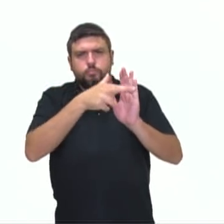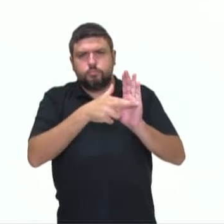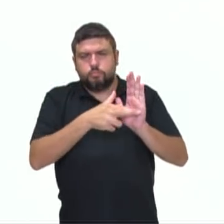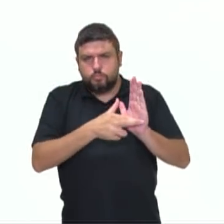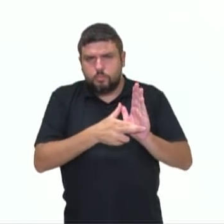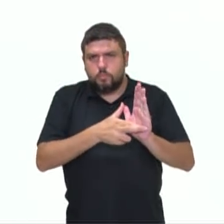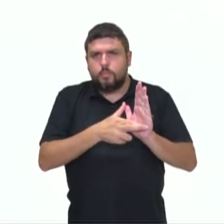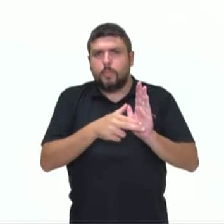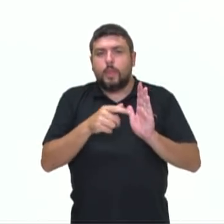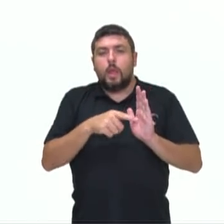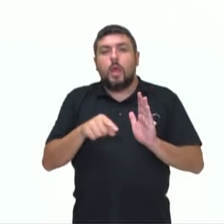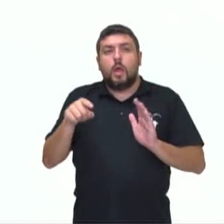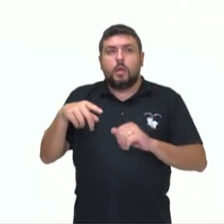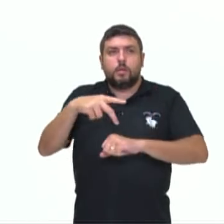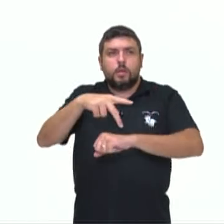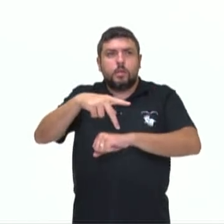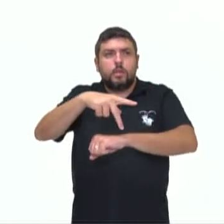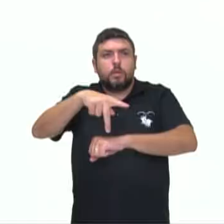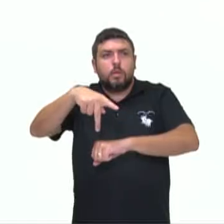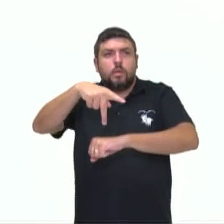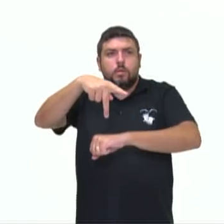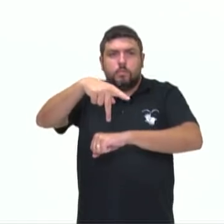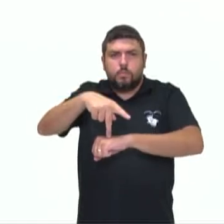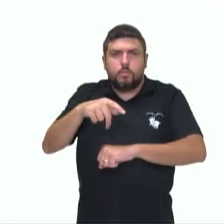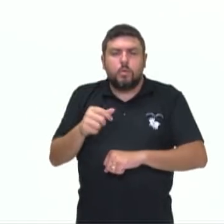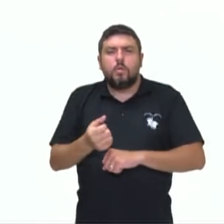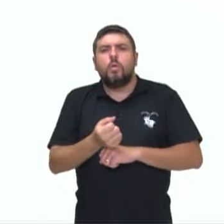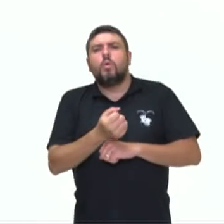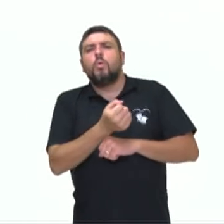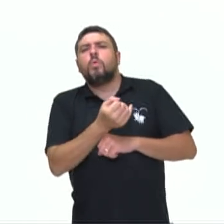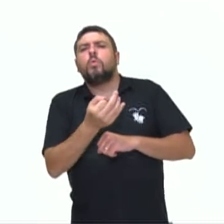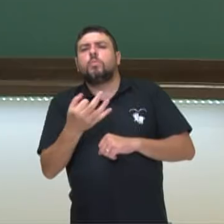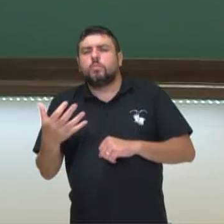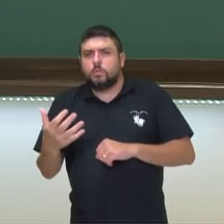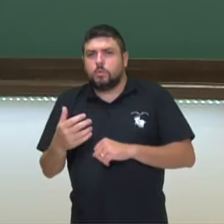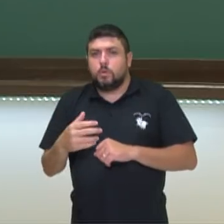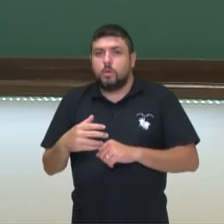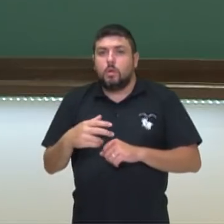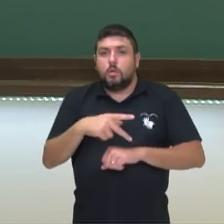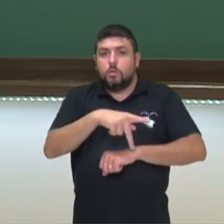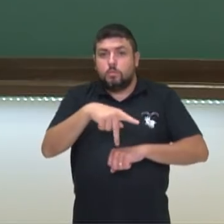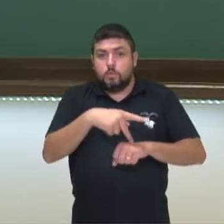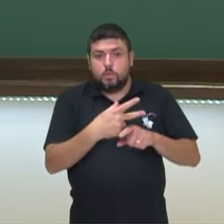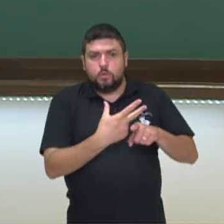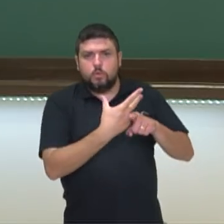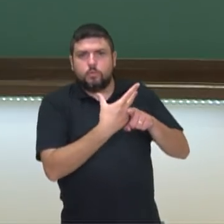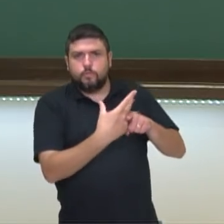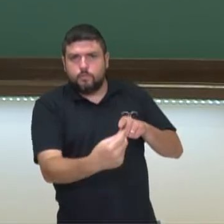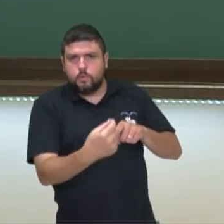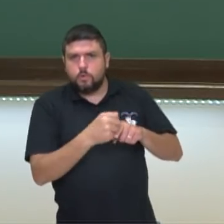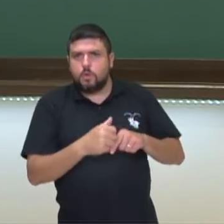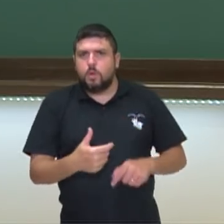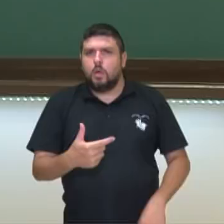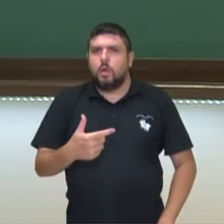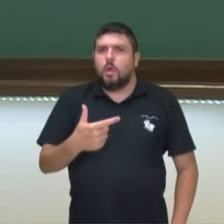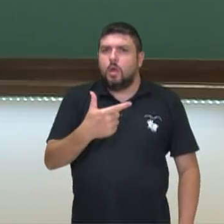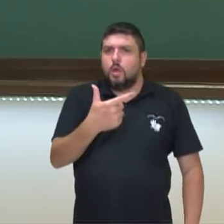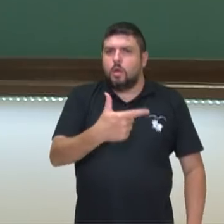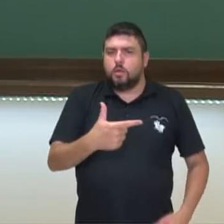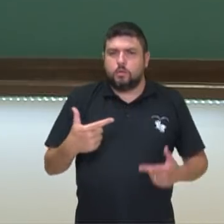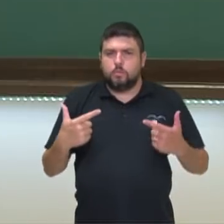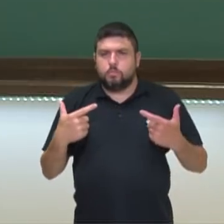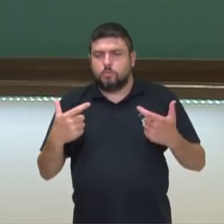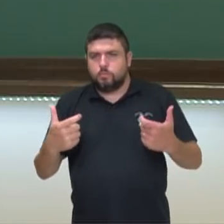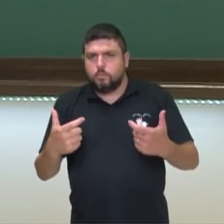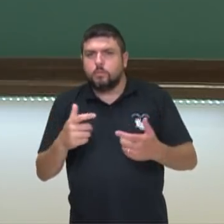neste país, 45 países que venceram, principalmente que foram os vencedores da Segunda Grande Guerra Mundial,